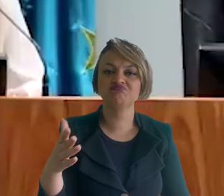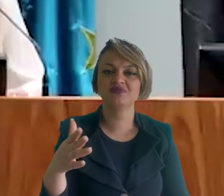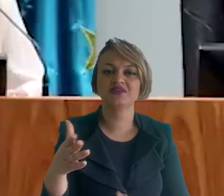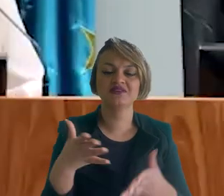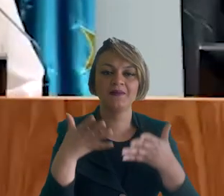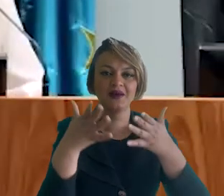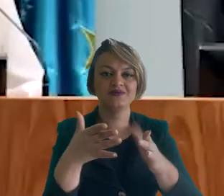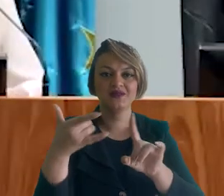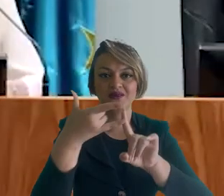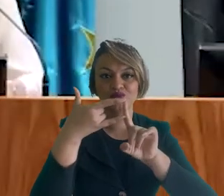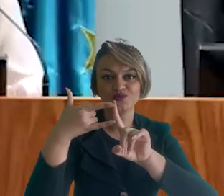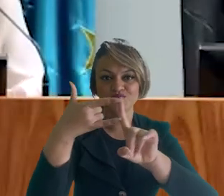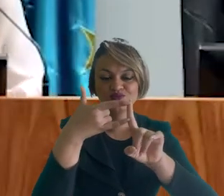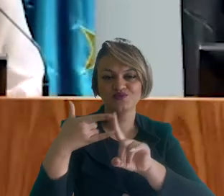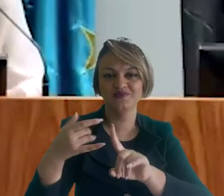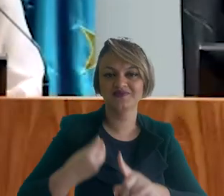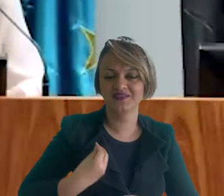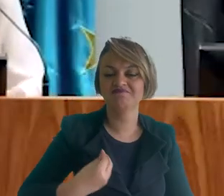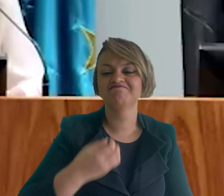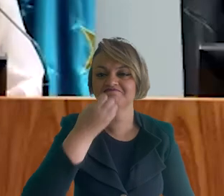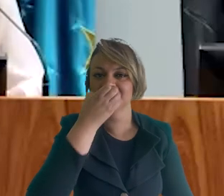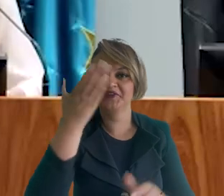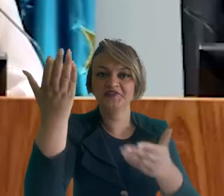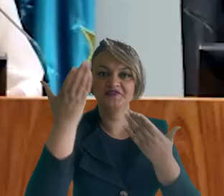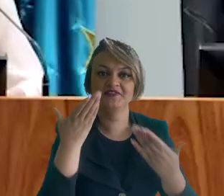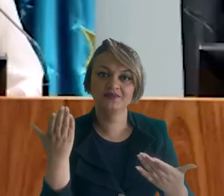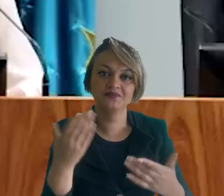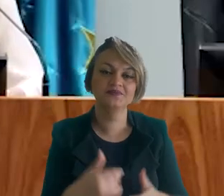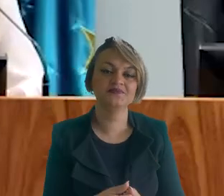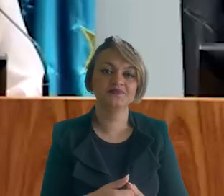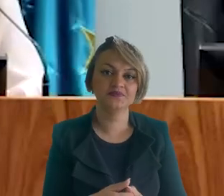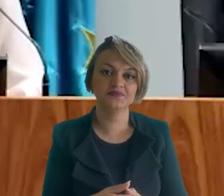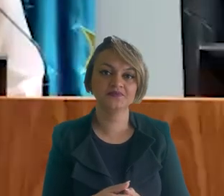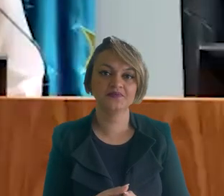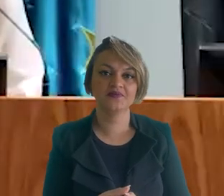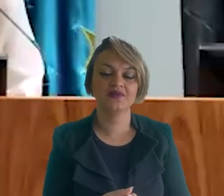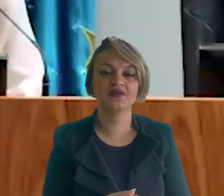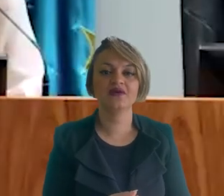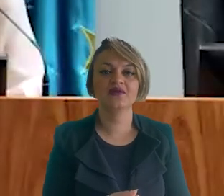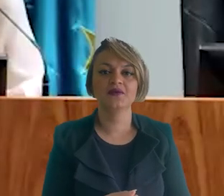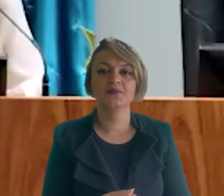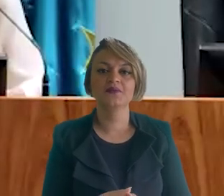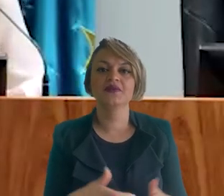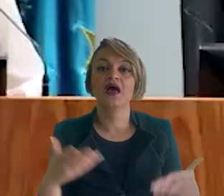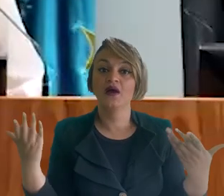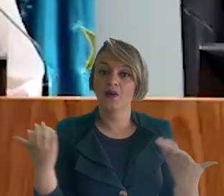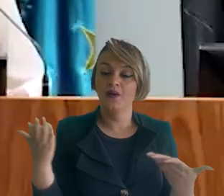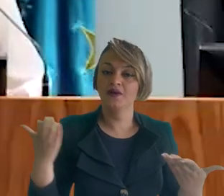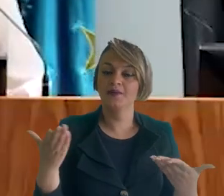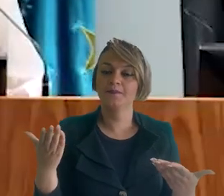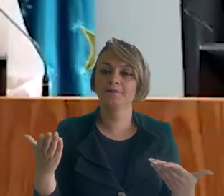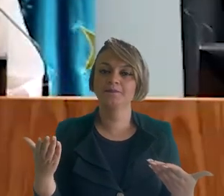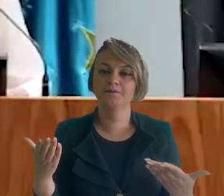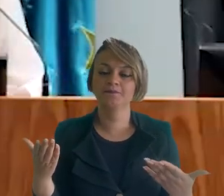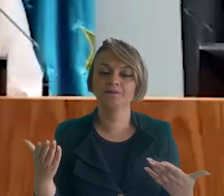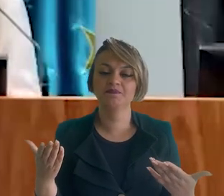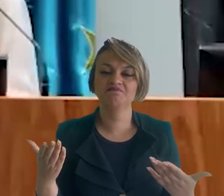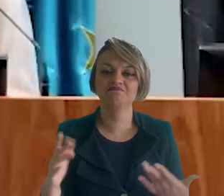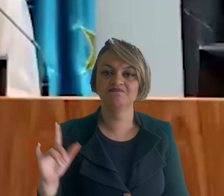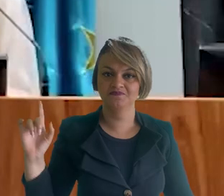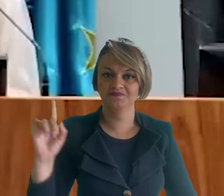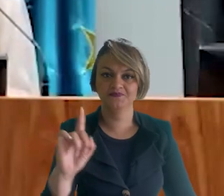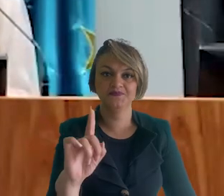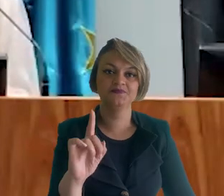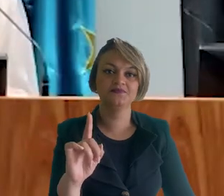plataforma Zoom são muito bem-vindos bem-vindas e nós passaremos agora a